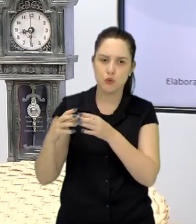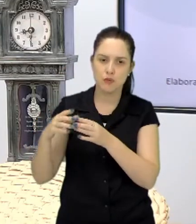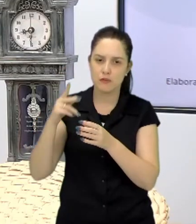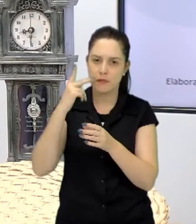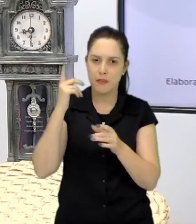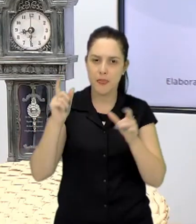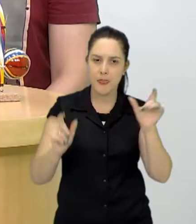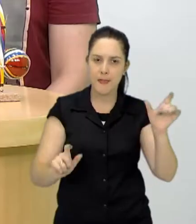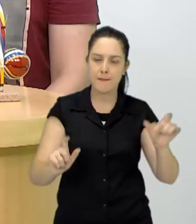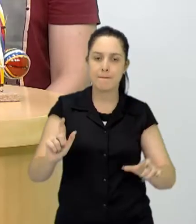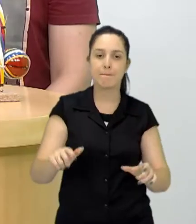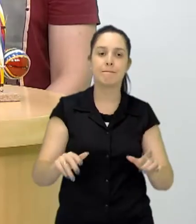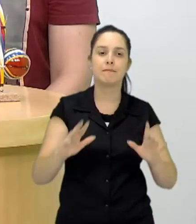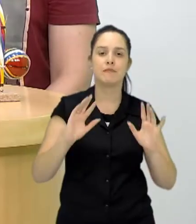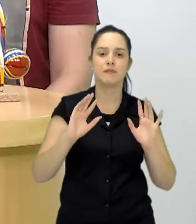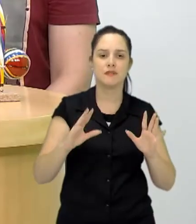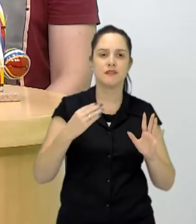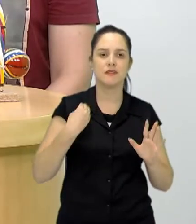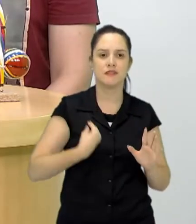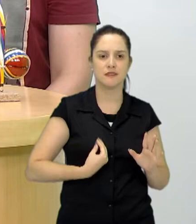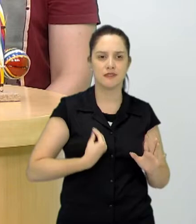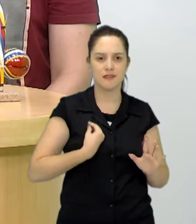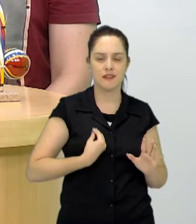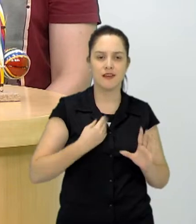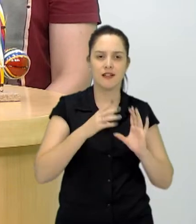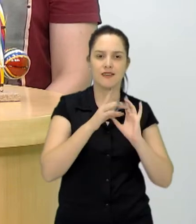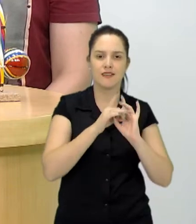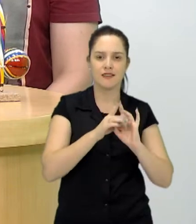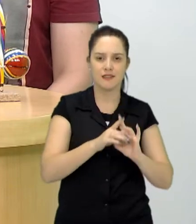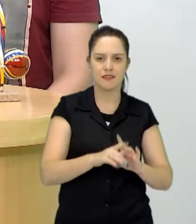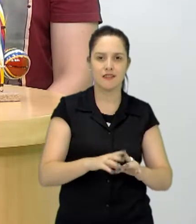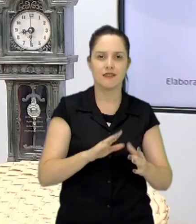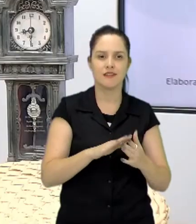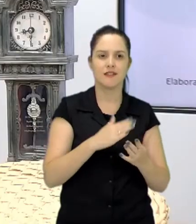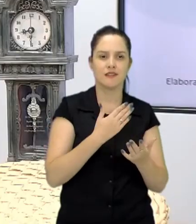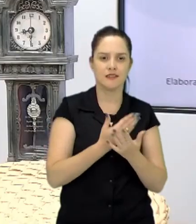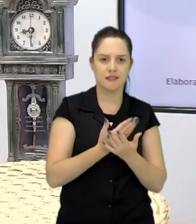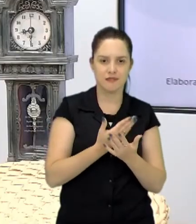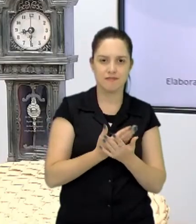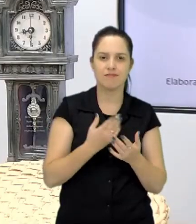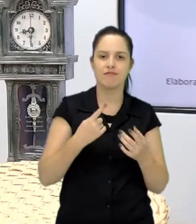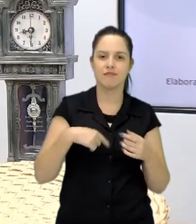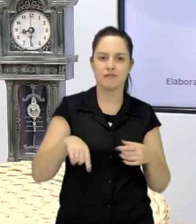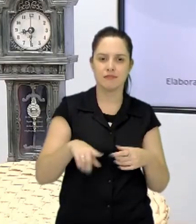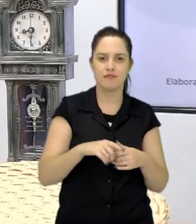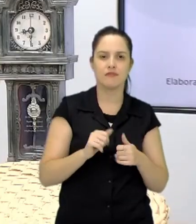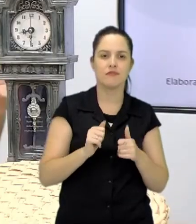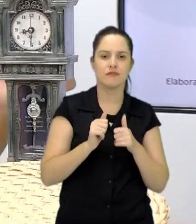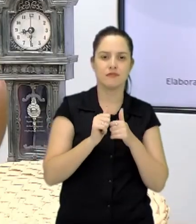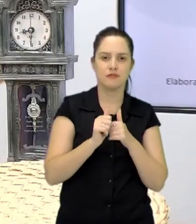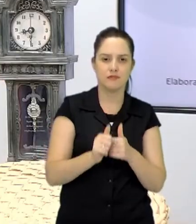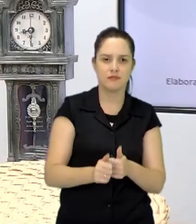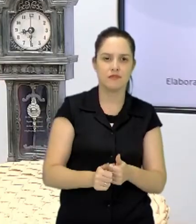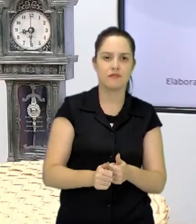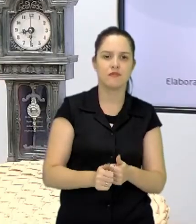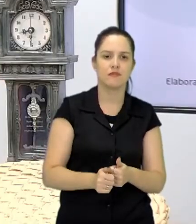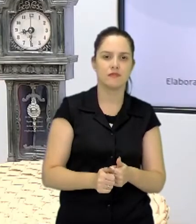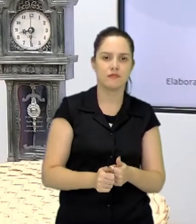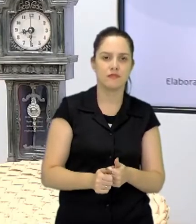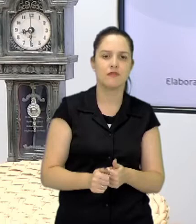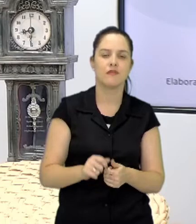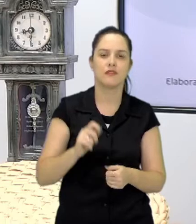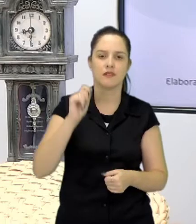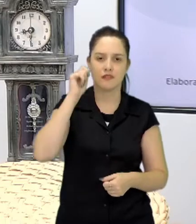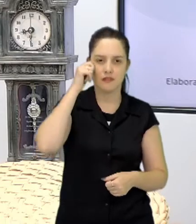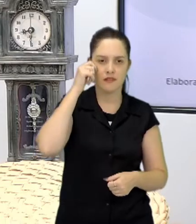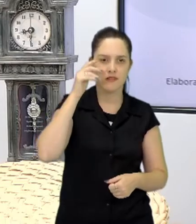tem um passado similar, né? Passado igual. Meu passado histórico, ele puxa aí a história da África,